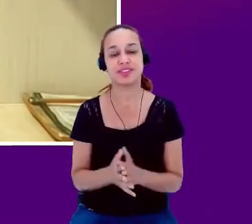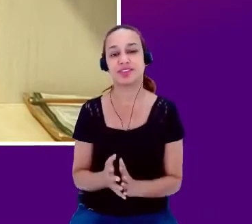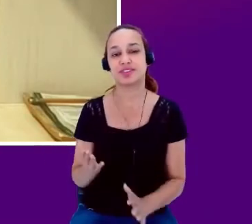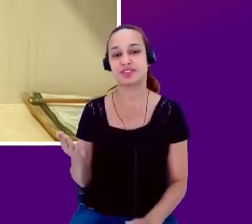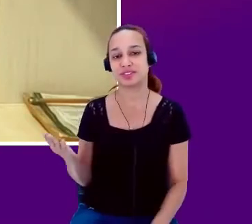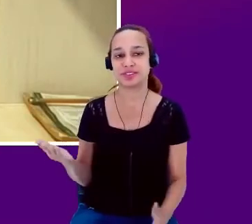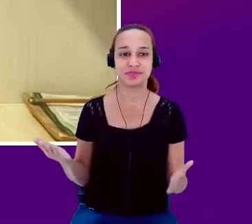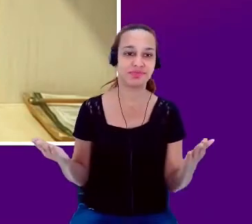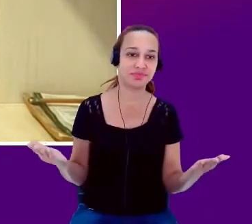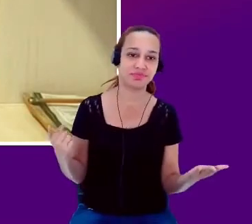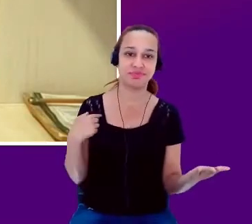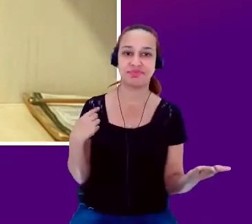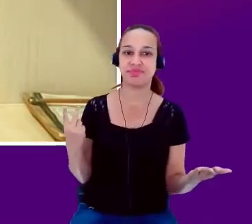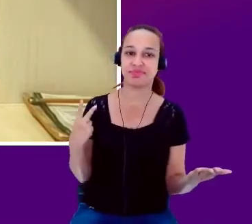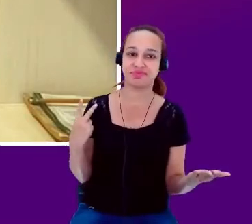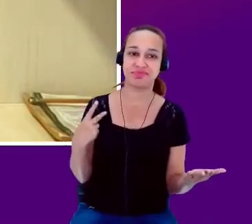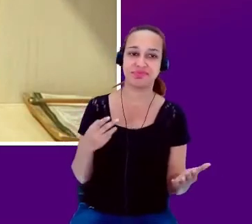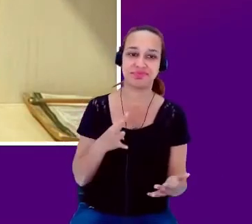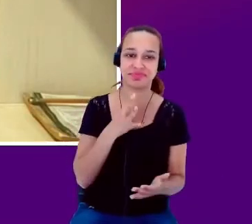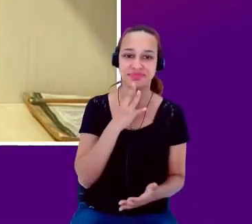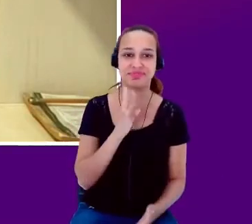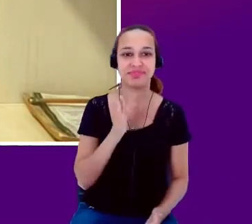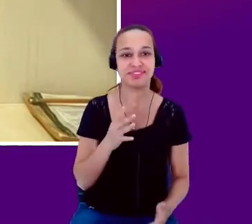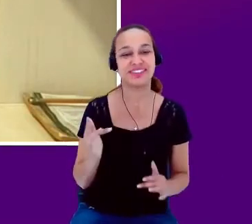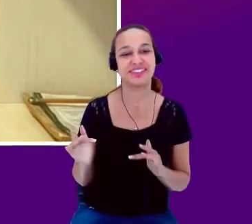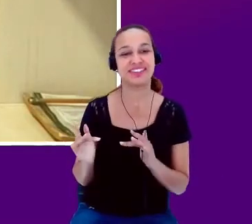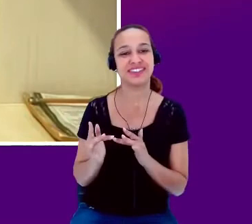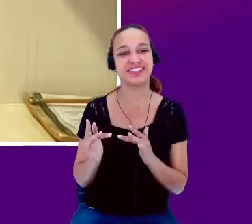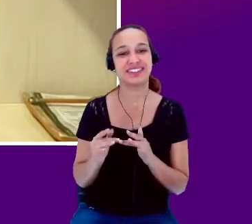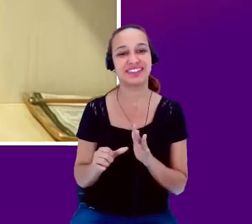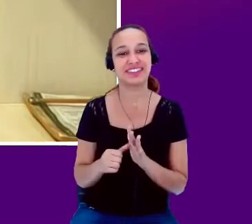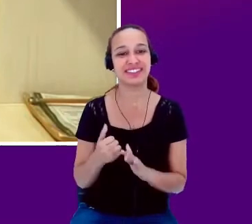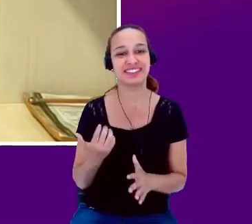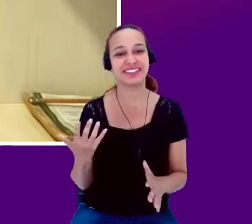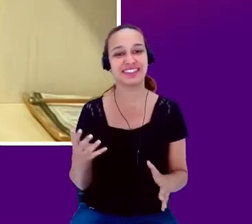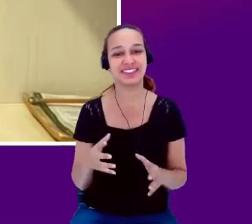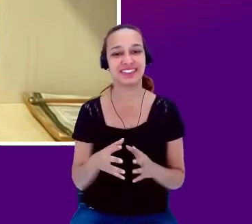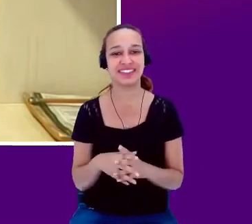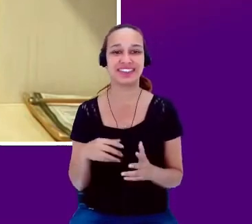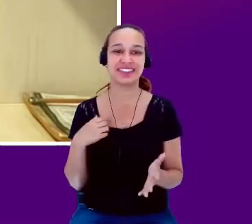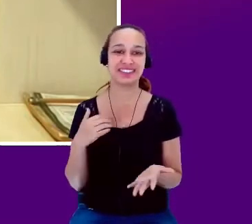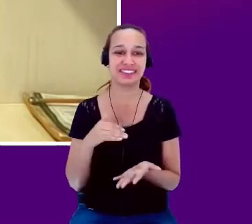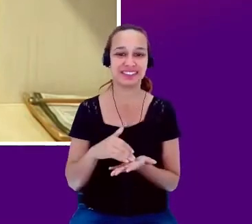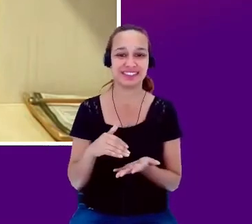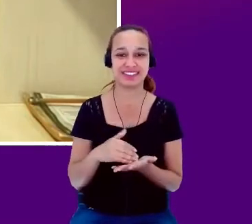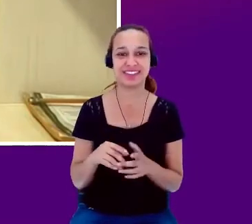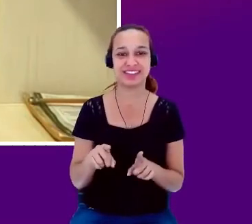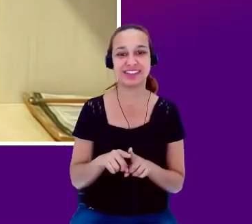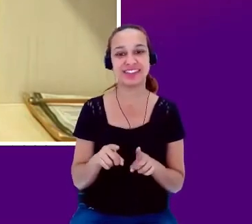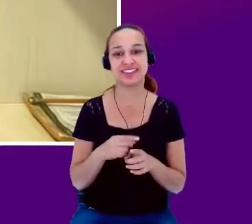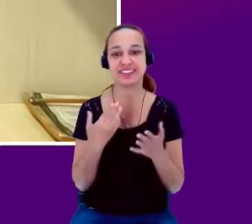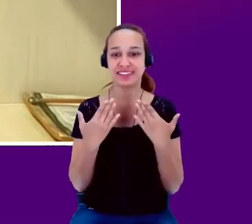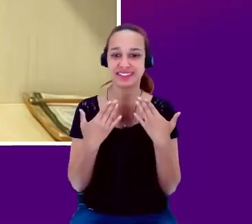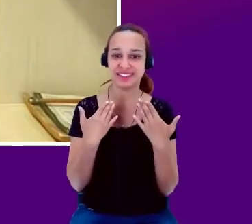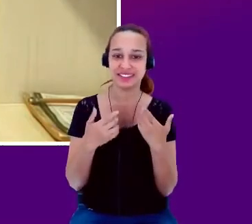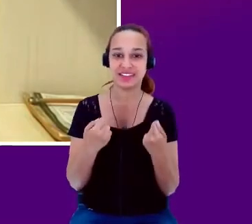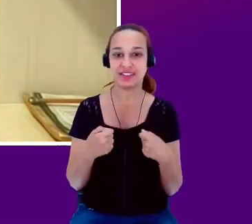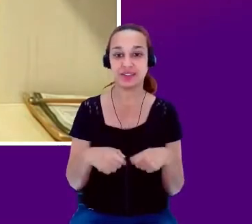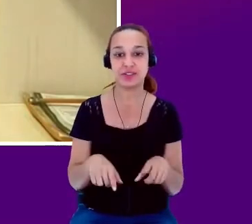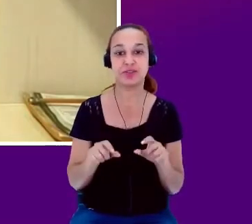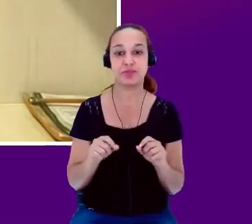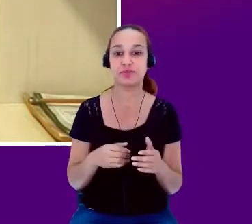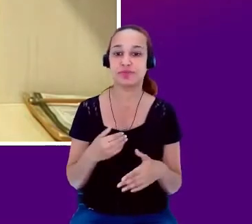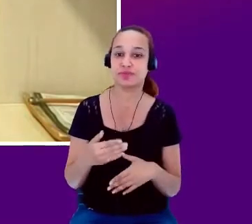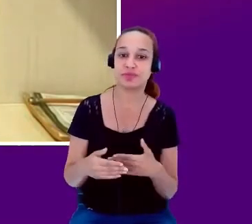nos conhecemos, enfim, já tem aqui um primeiro contato, né? E eu salientaria também que toda essa discussão deve necessariamente partir de